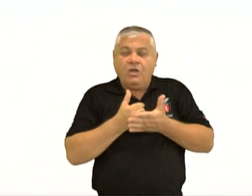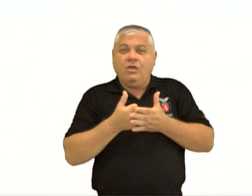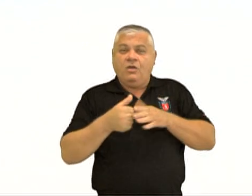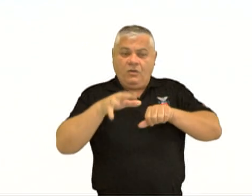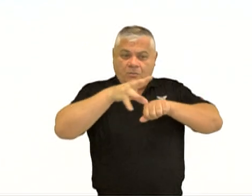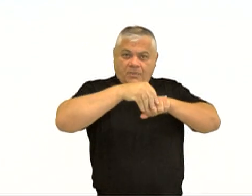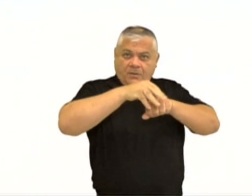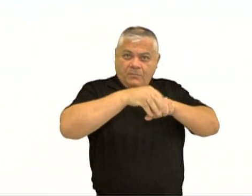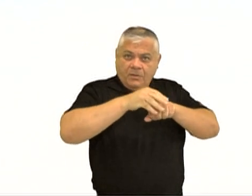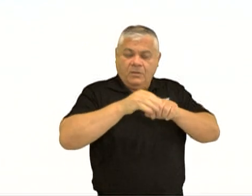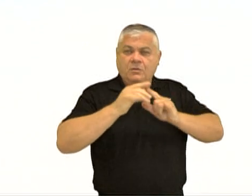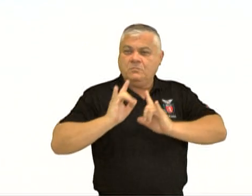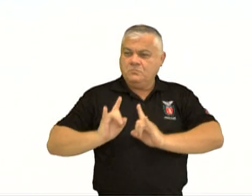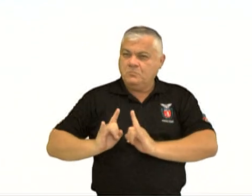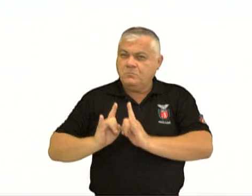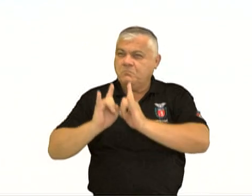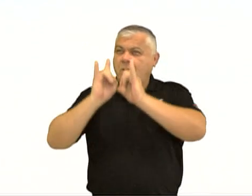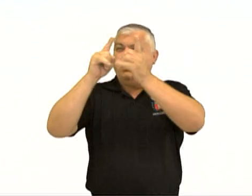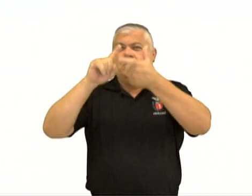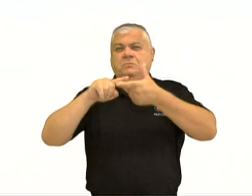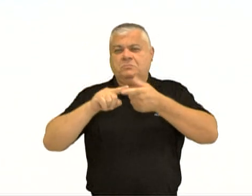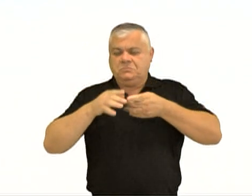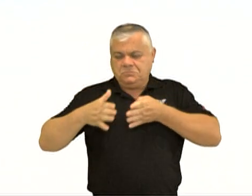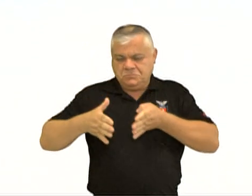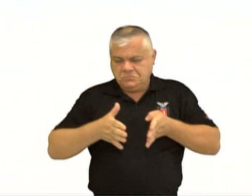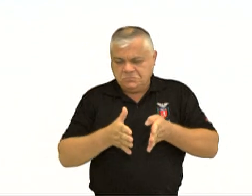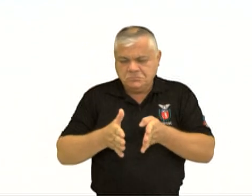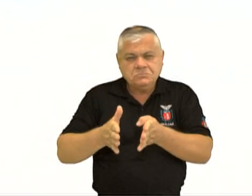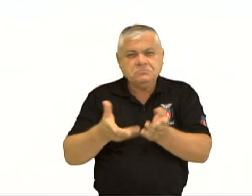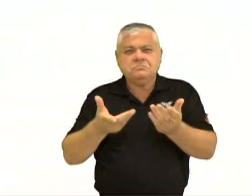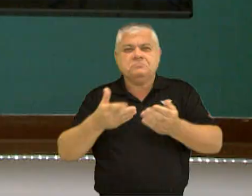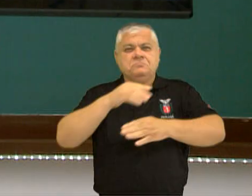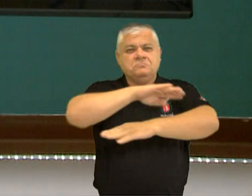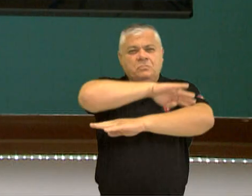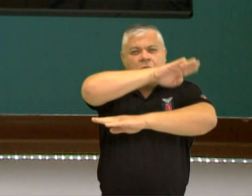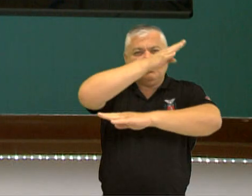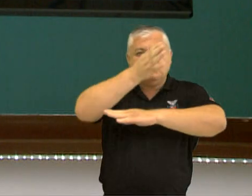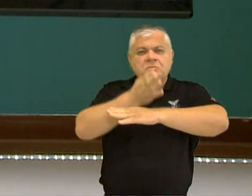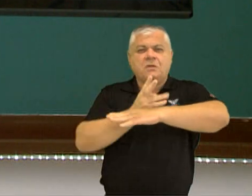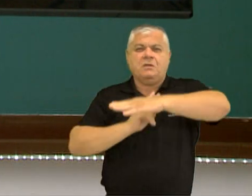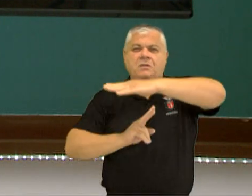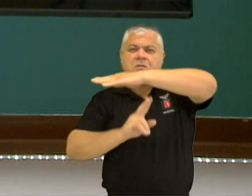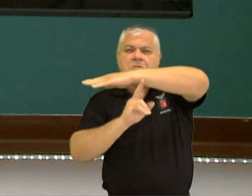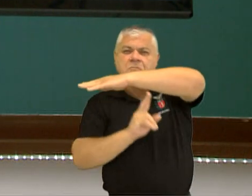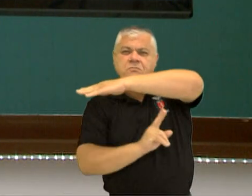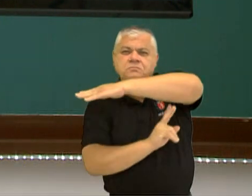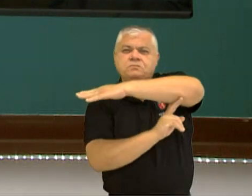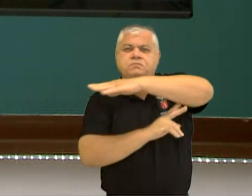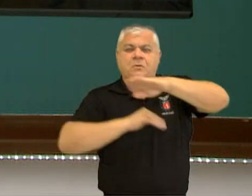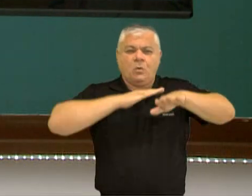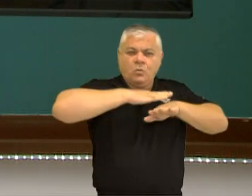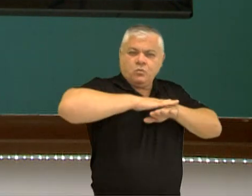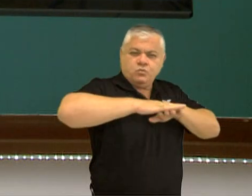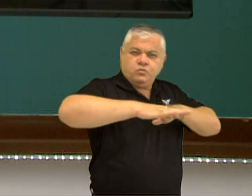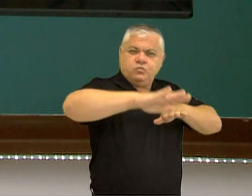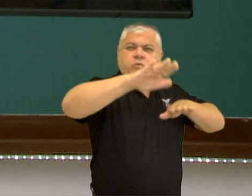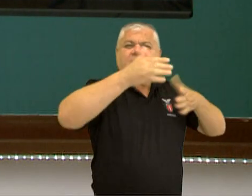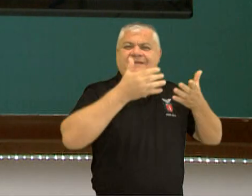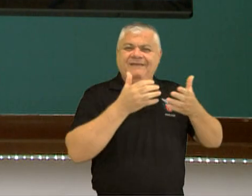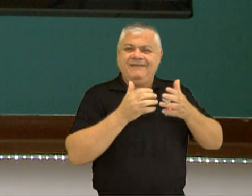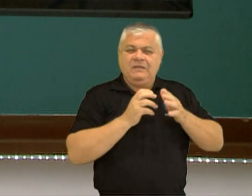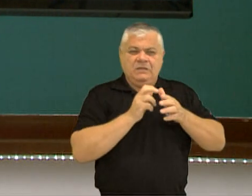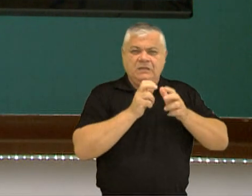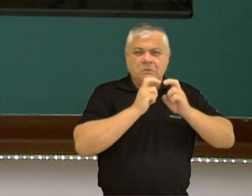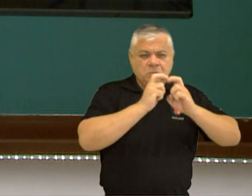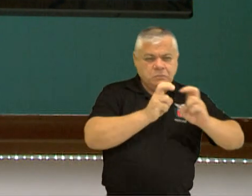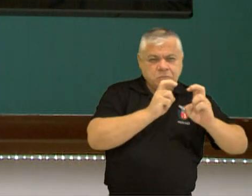exemplo, prédios, rios, montanhas, pontes, rodovias, ferrovias, enfim, todas essas informações elas são